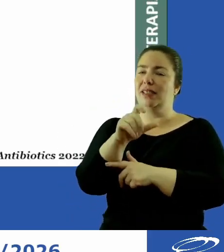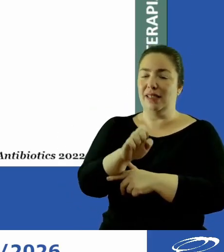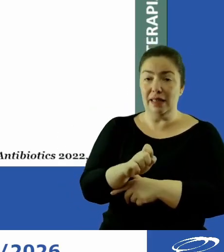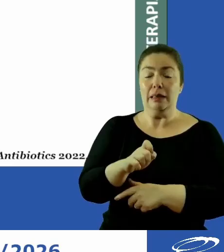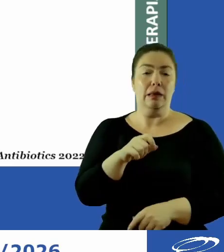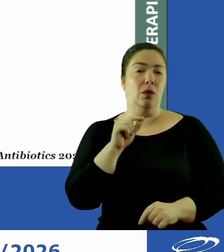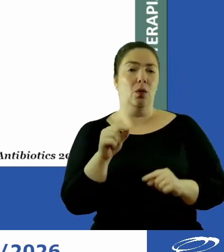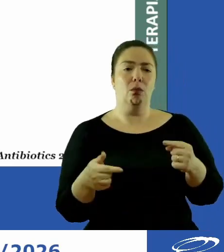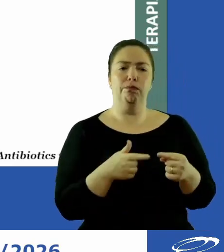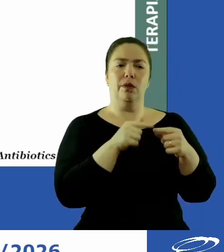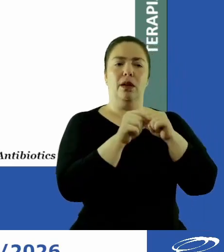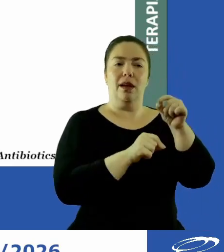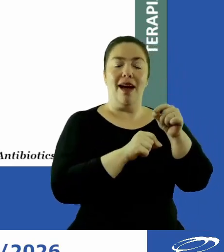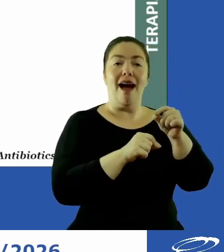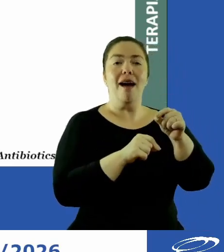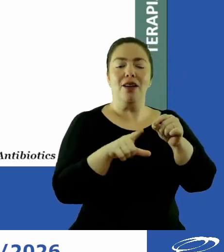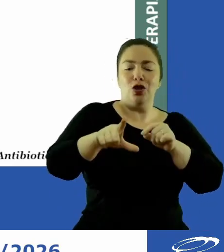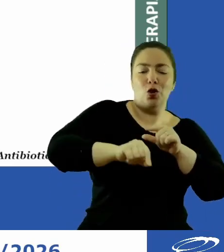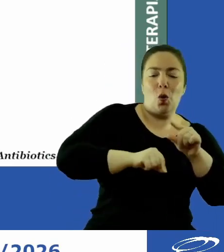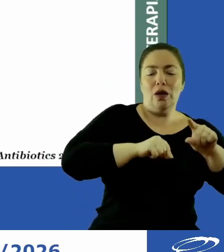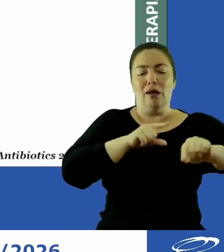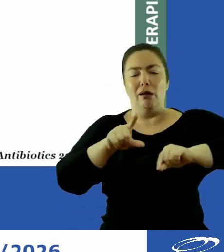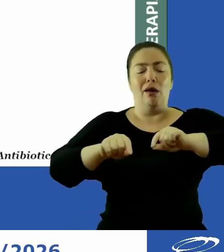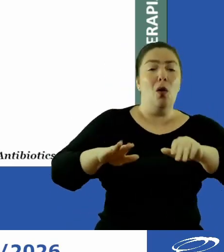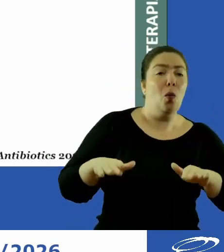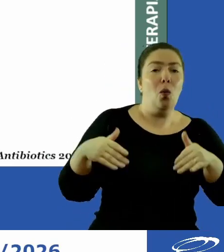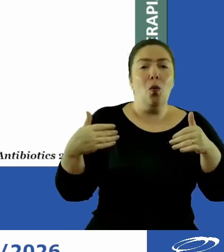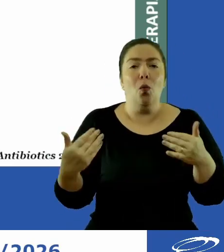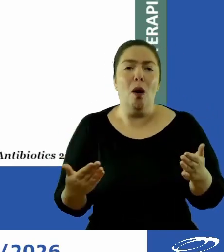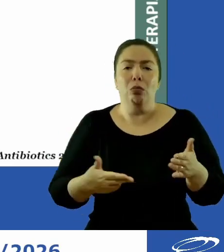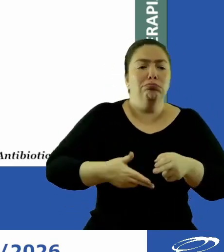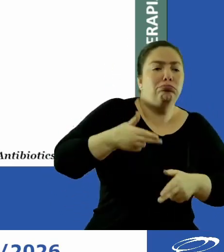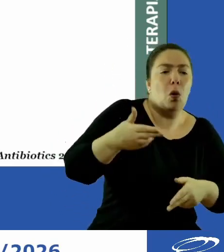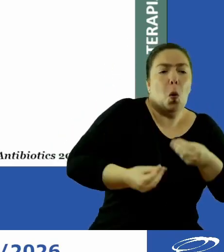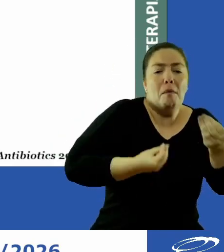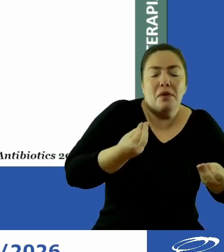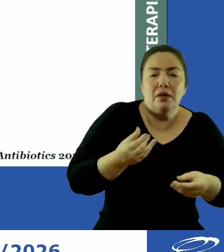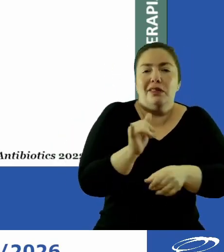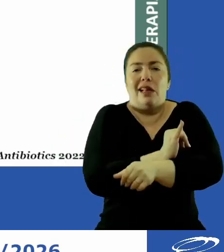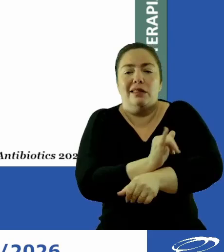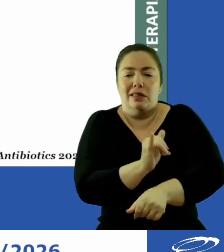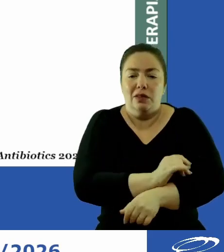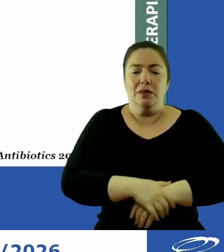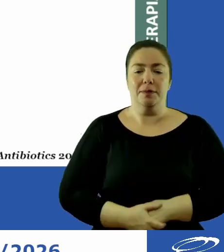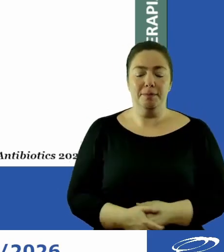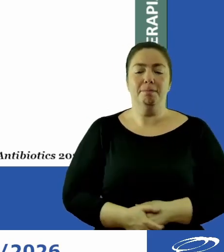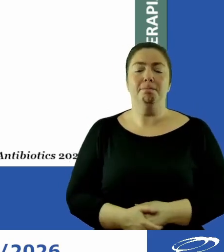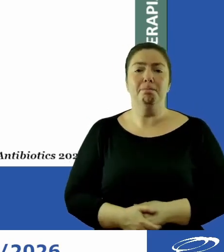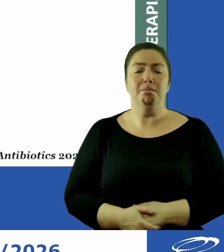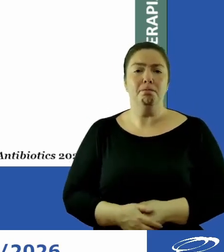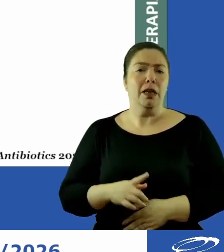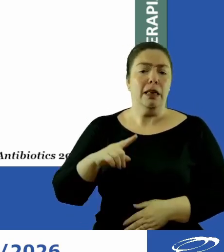à escolha e à qualidade do procedimento cirúrgico, claro. O tratamento cirúrgico vai direcionar o nosso tratamento com